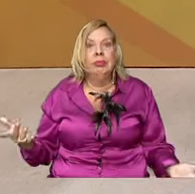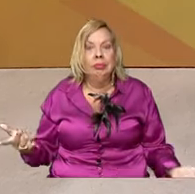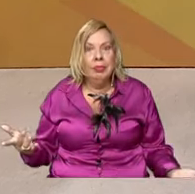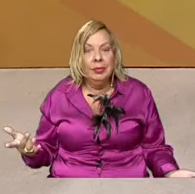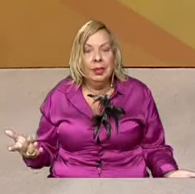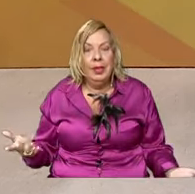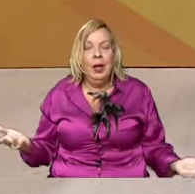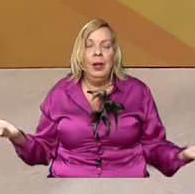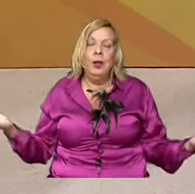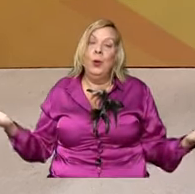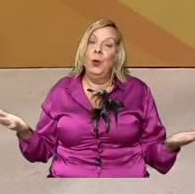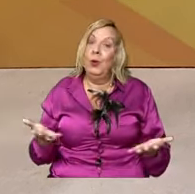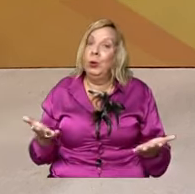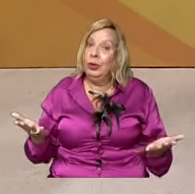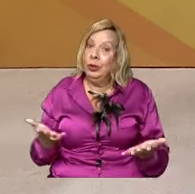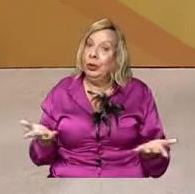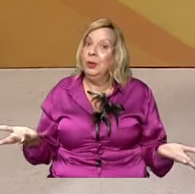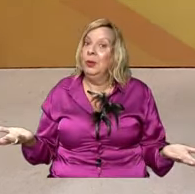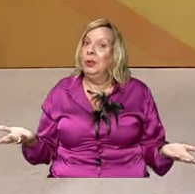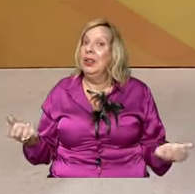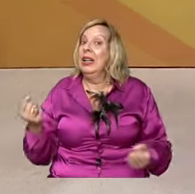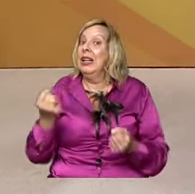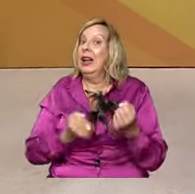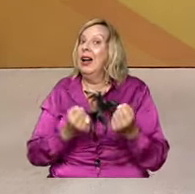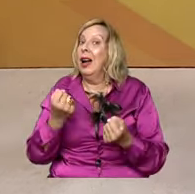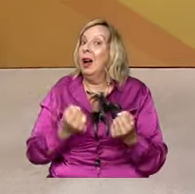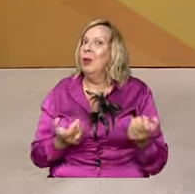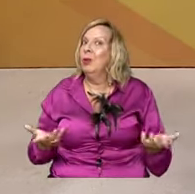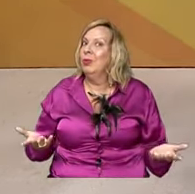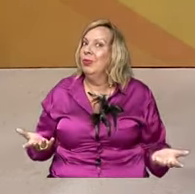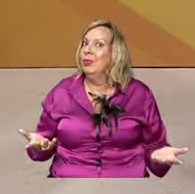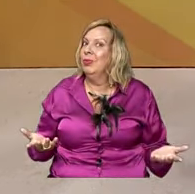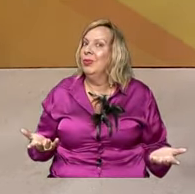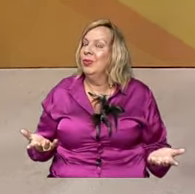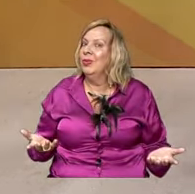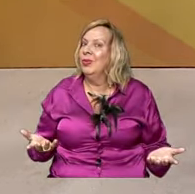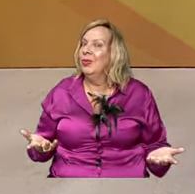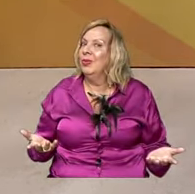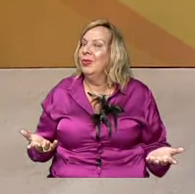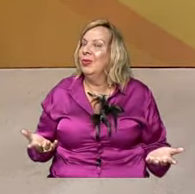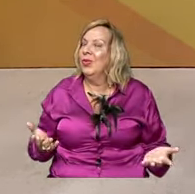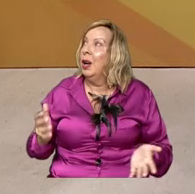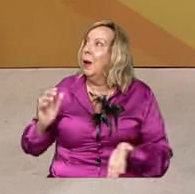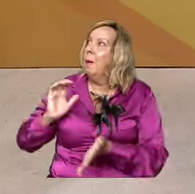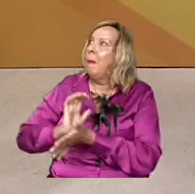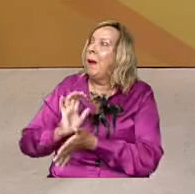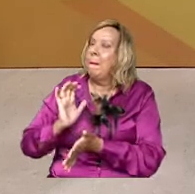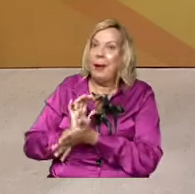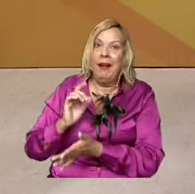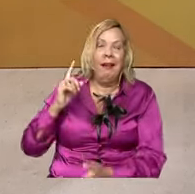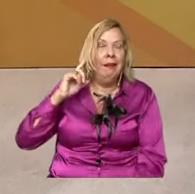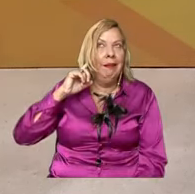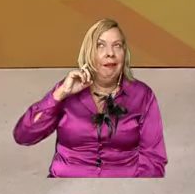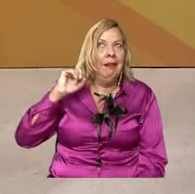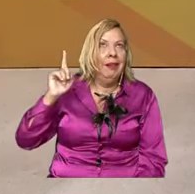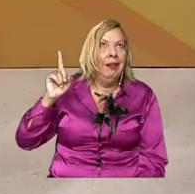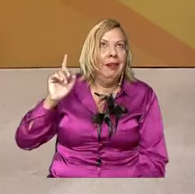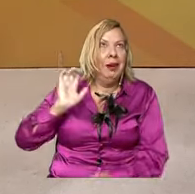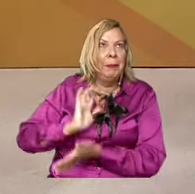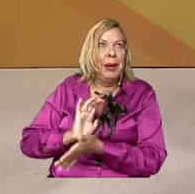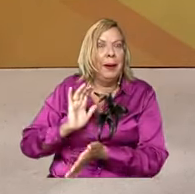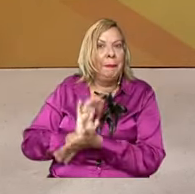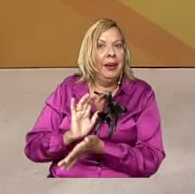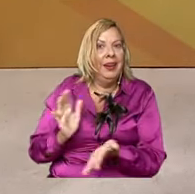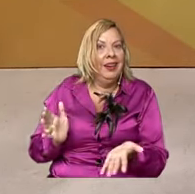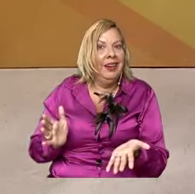realizações. Imagina aquele carrão dos sonhos na sua garagem. Menino, com o Caju Cap, isso acontece, ó. A buzina já tá mandando avisar que